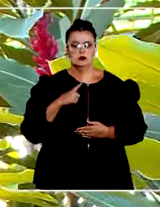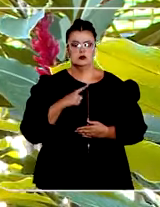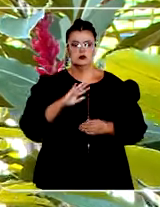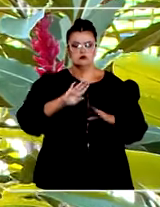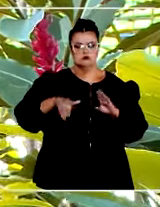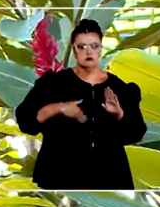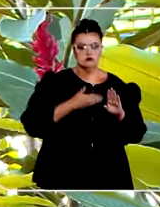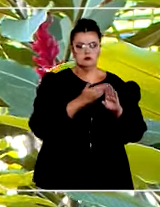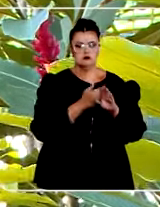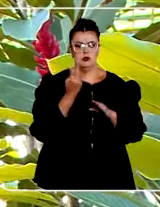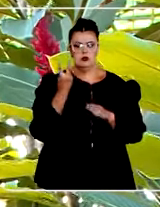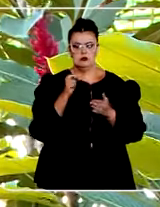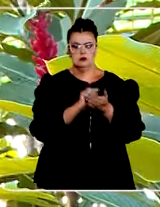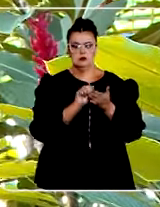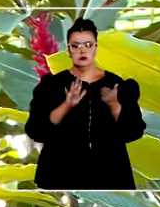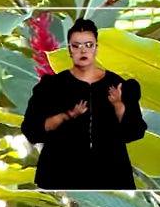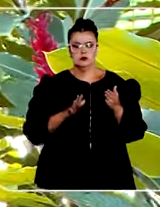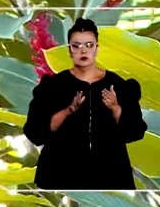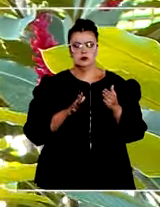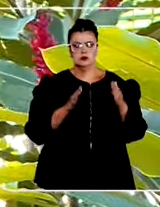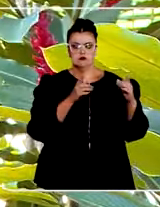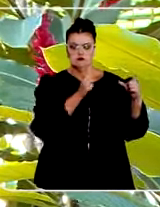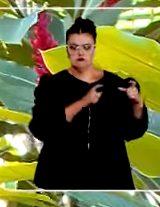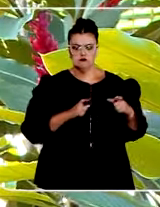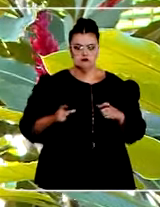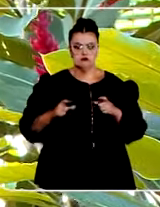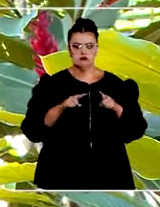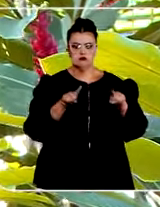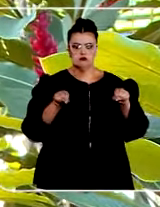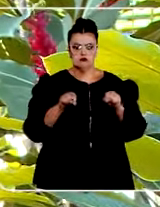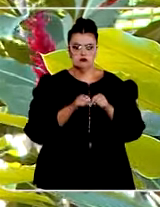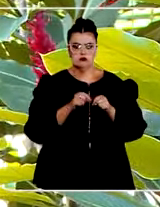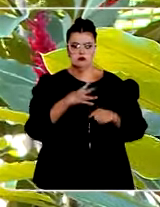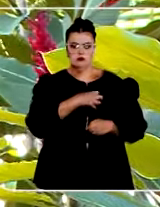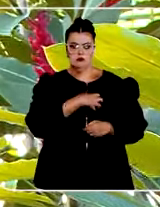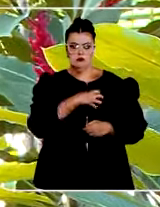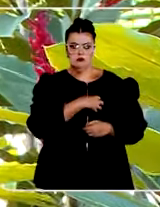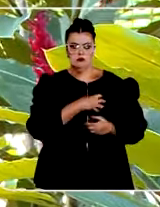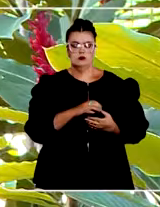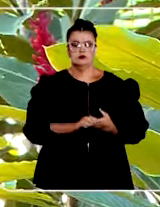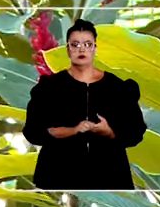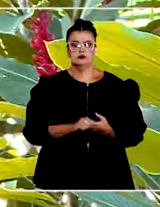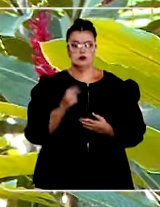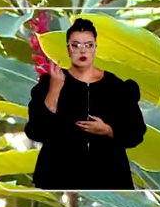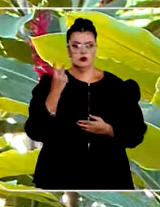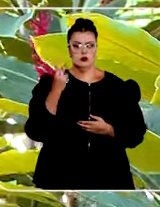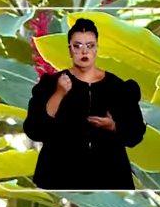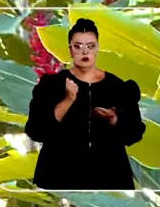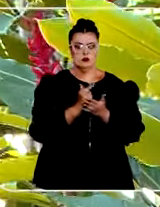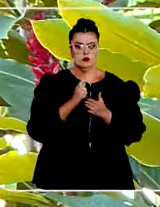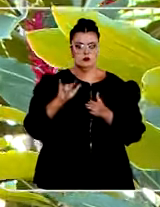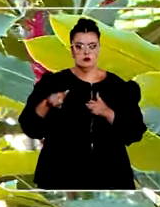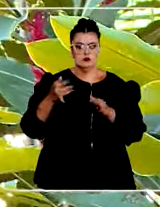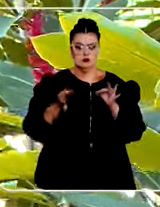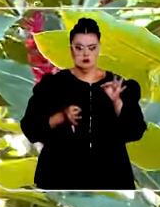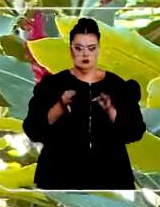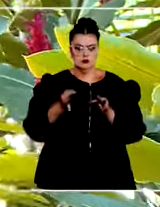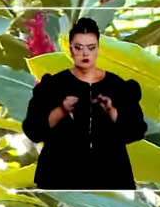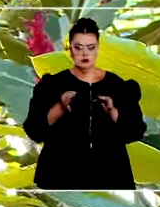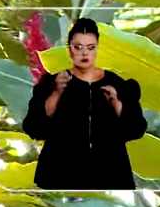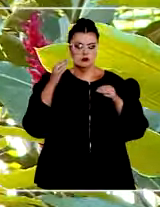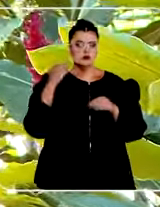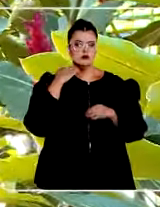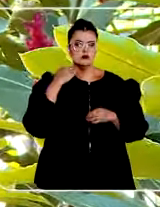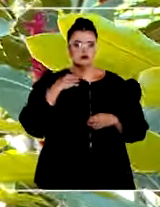efetivação de duas escrituras de imóveis localizados no Oeste baiano mediante a compra de duas decisões judiciais